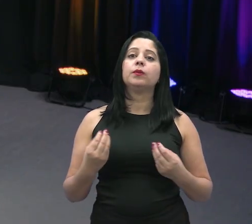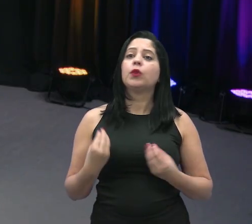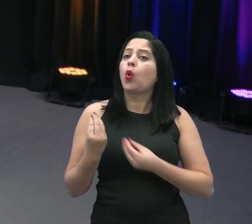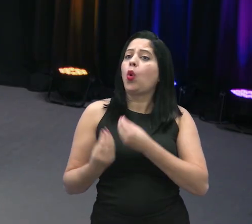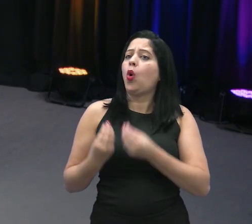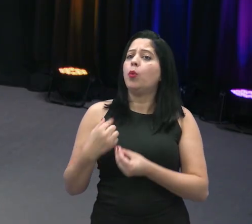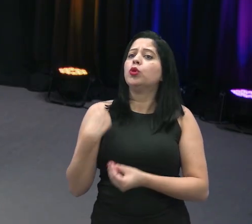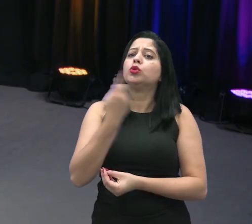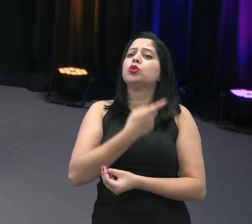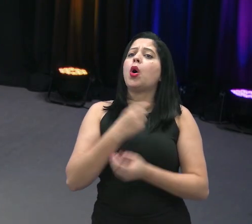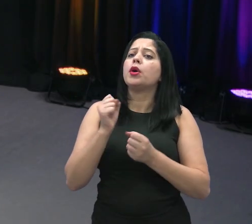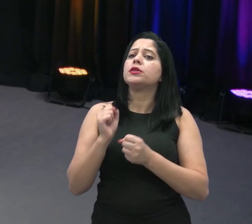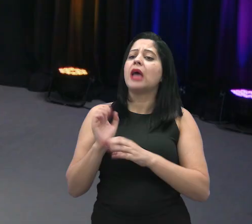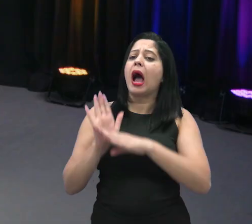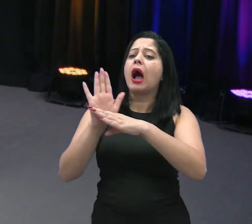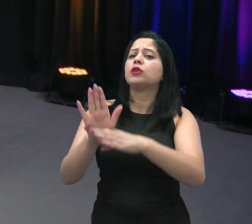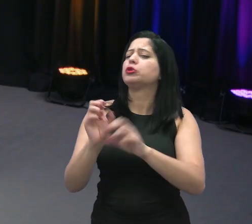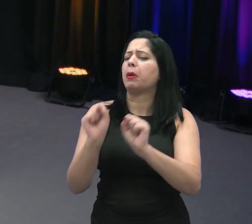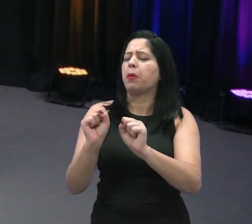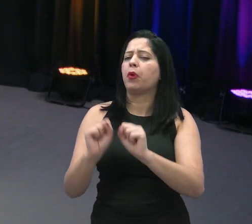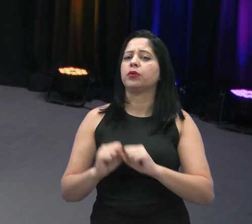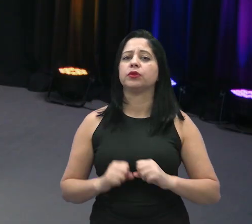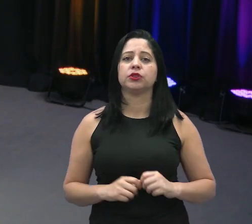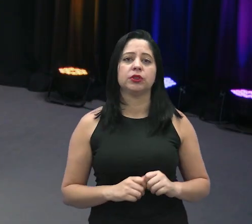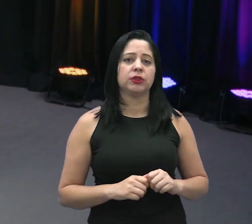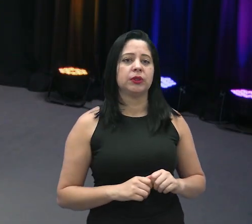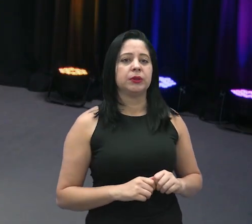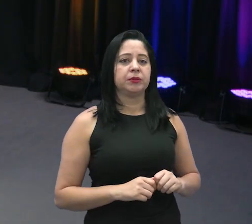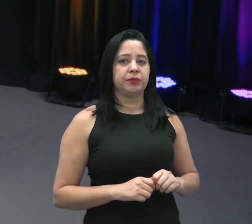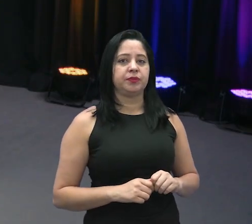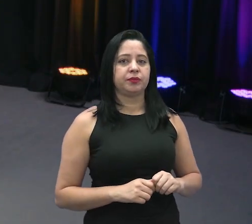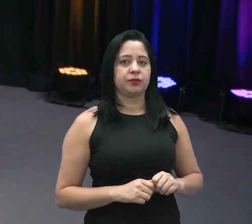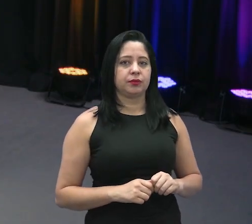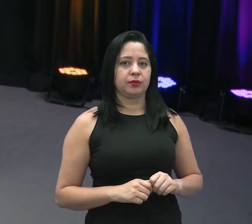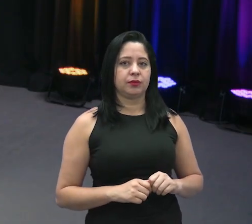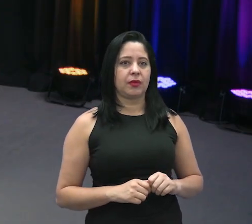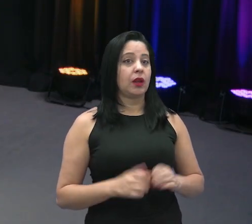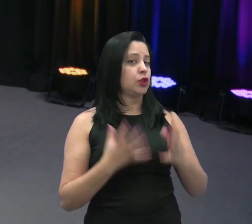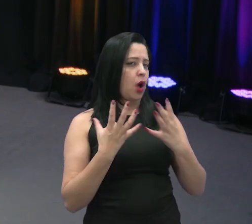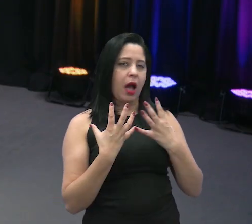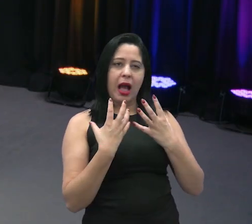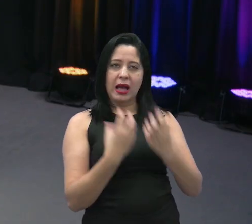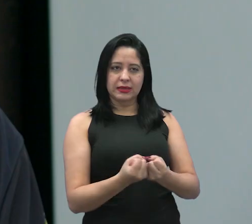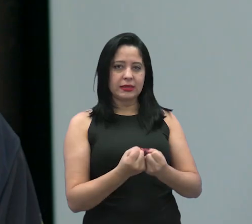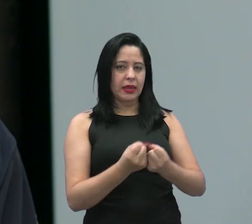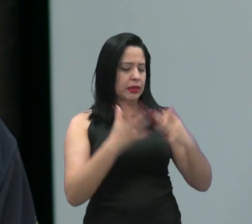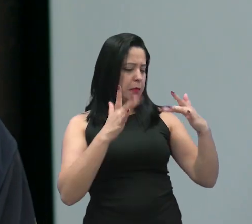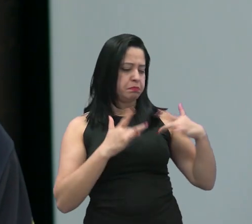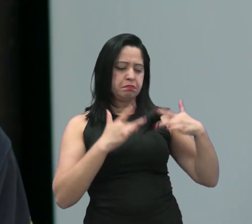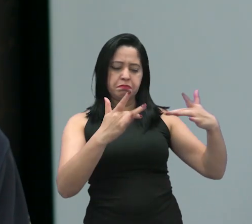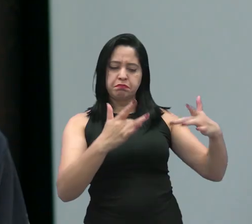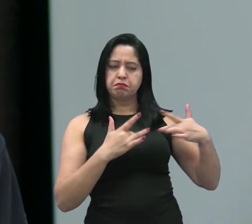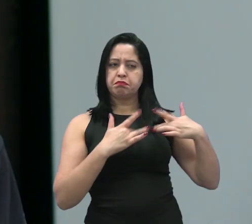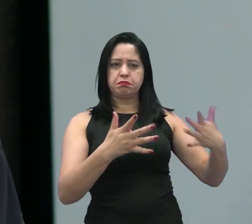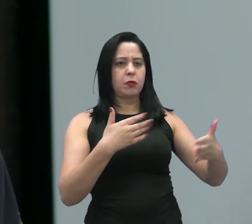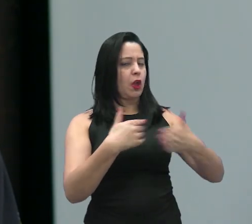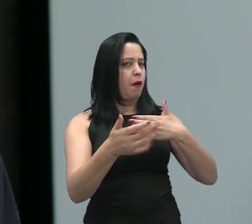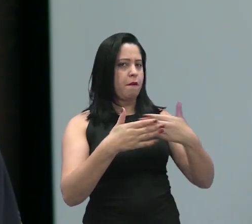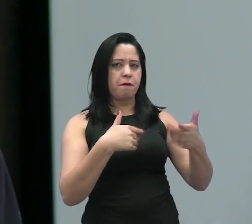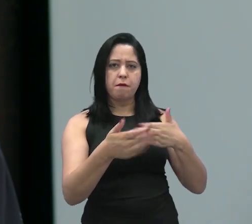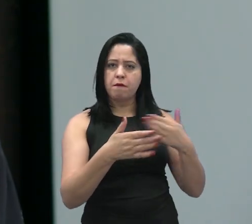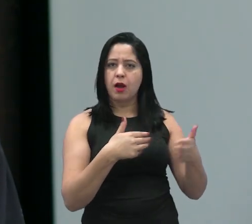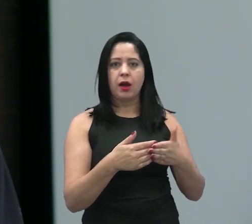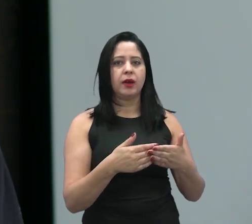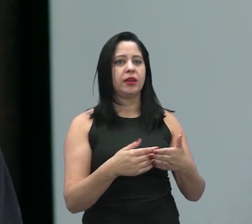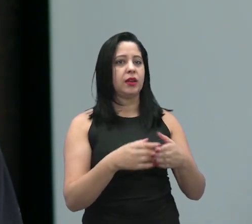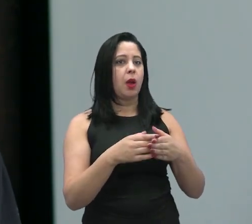podemos auxiliar o projeto na sua manutenção? Assim, rapidinho. Olha, nós aceitamos doações de toda parte, de toda